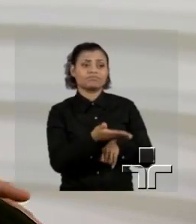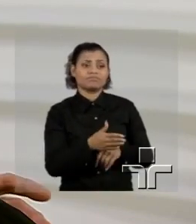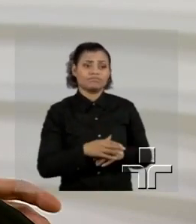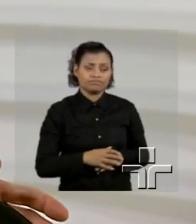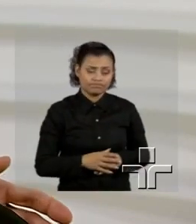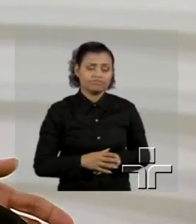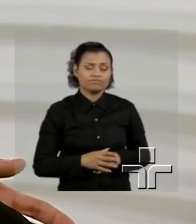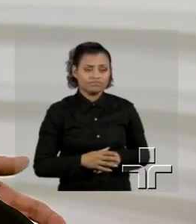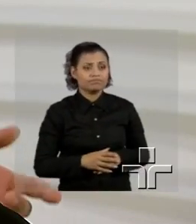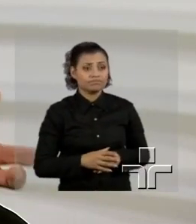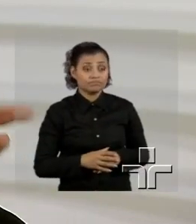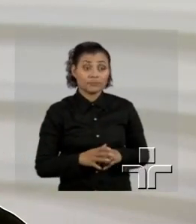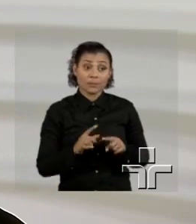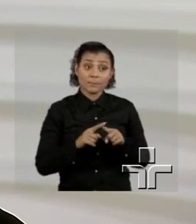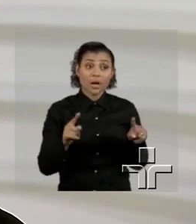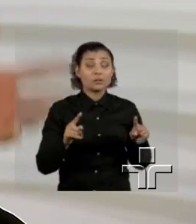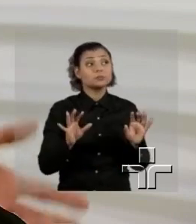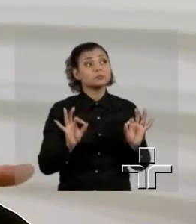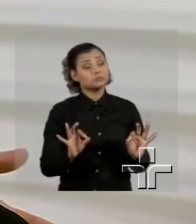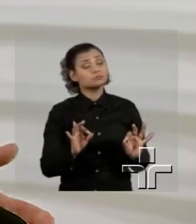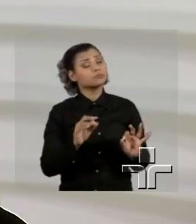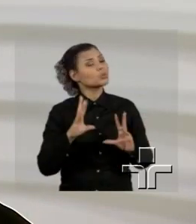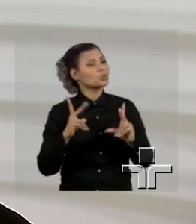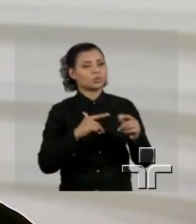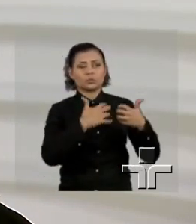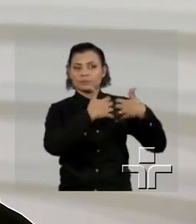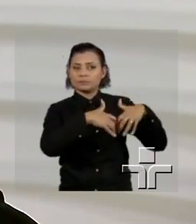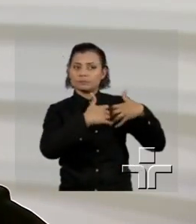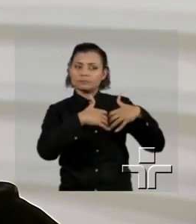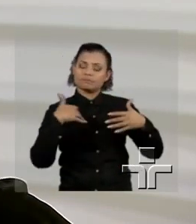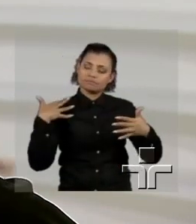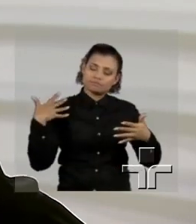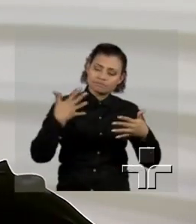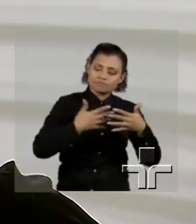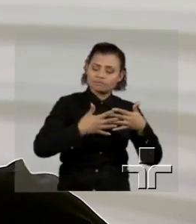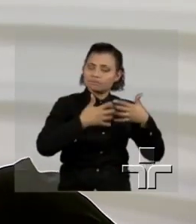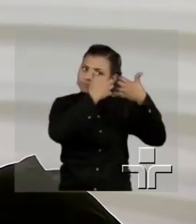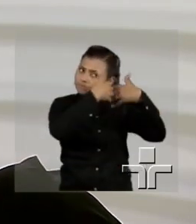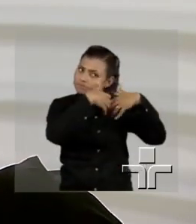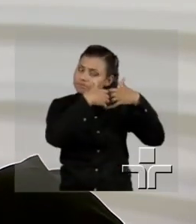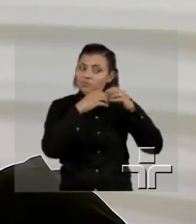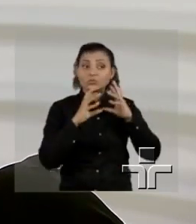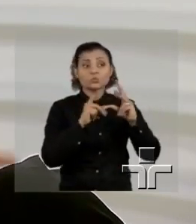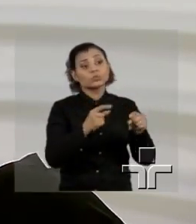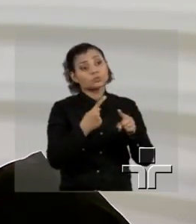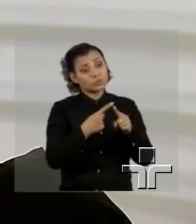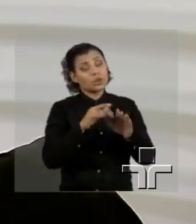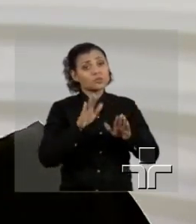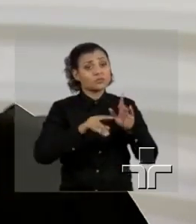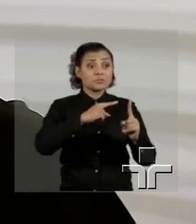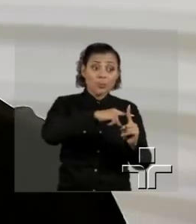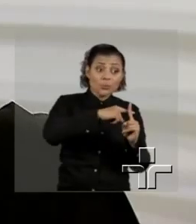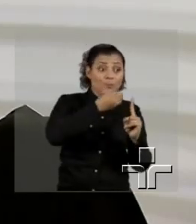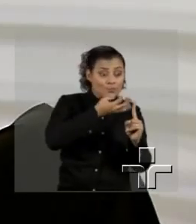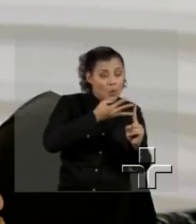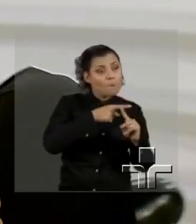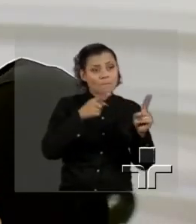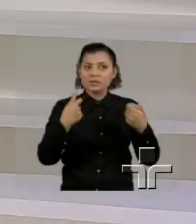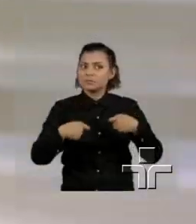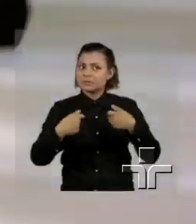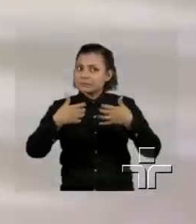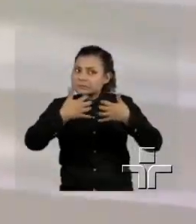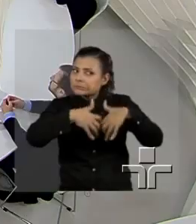da opinião, xingar ou não, por aí vai, aí vale tudo, né? Aí até as características de personalidade entram nas mensagens e